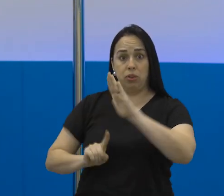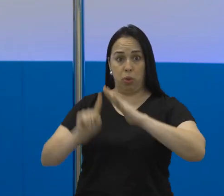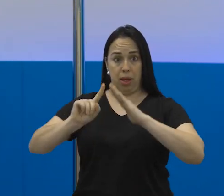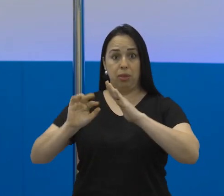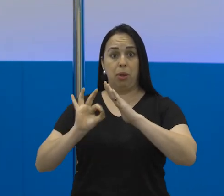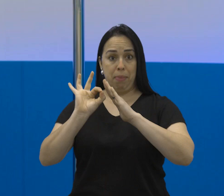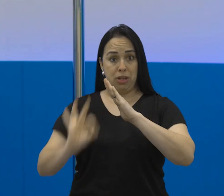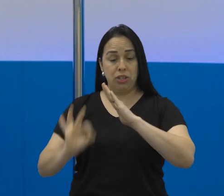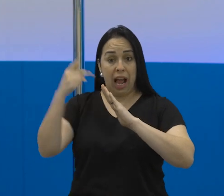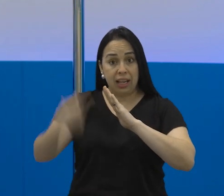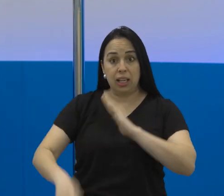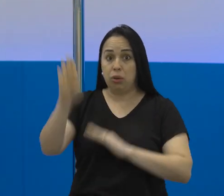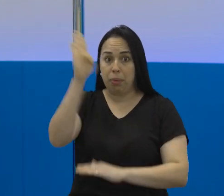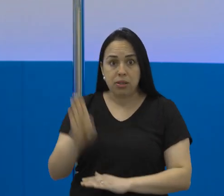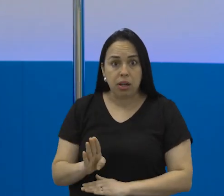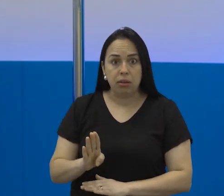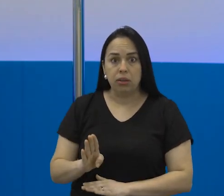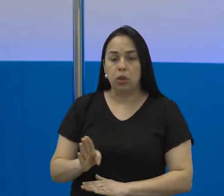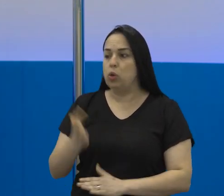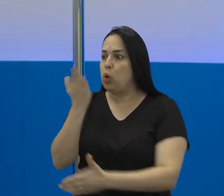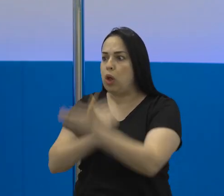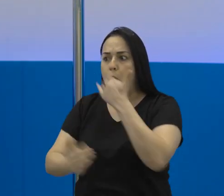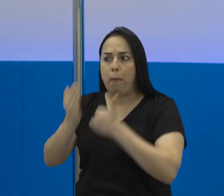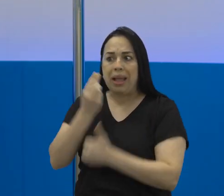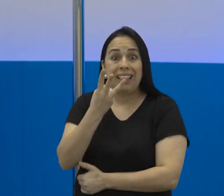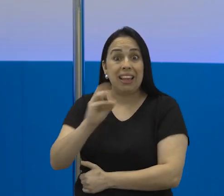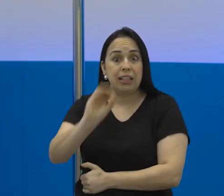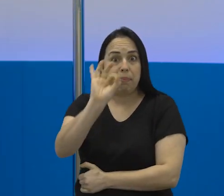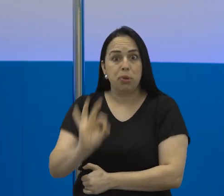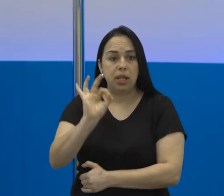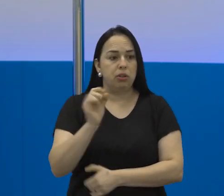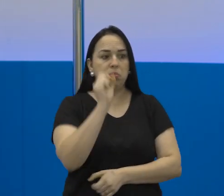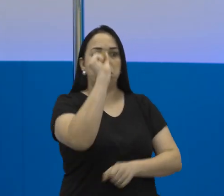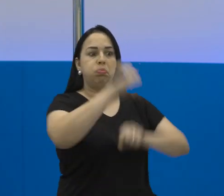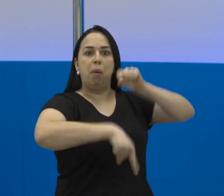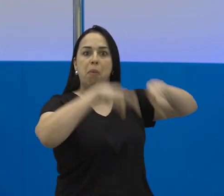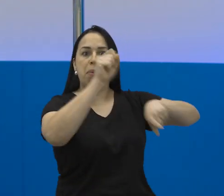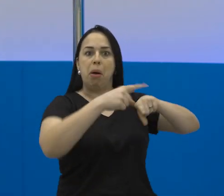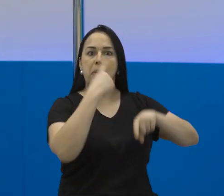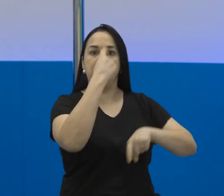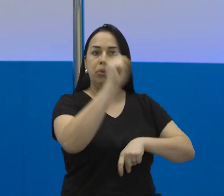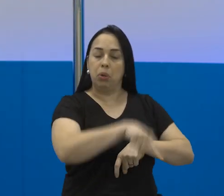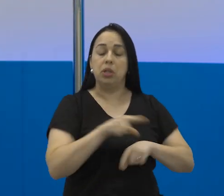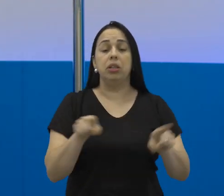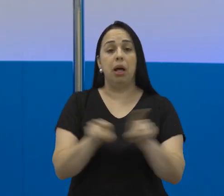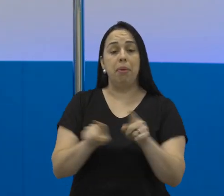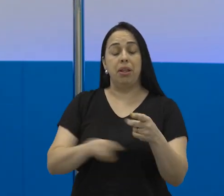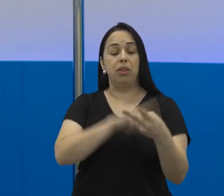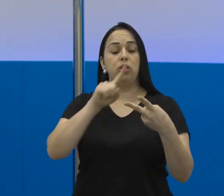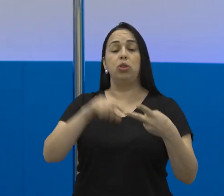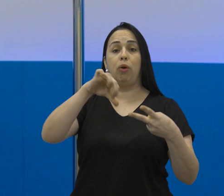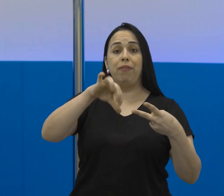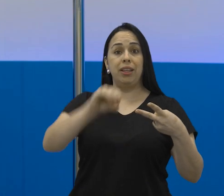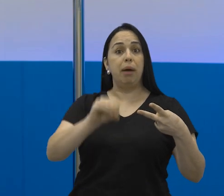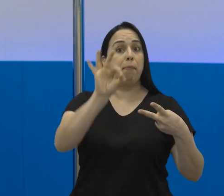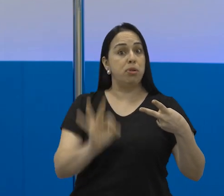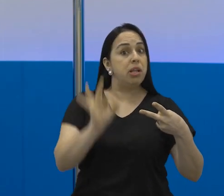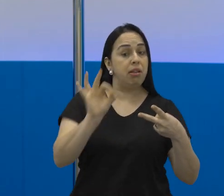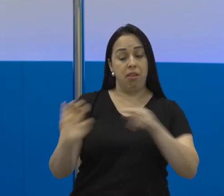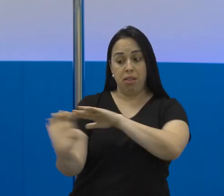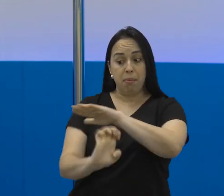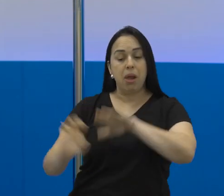Estimativas do IBGE apontam que no Brasil 30% de tudo que é produzido vão para o lixo. Vamos mostrar ainda